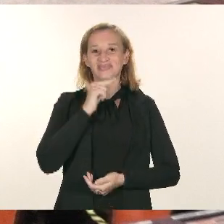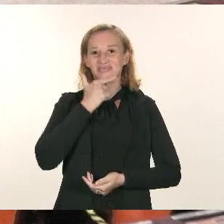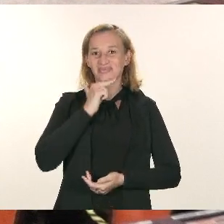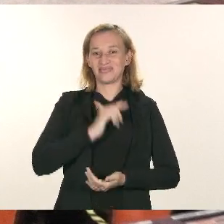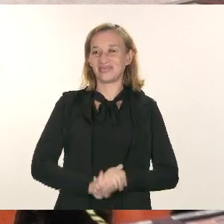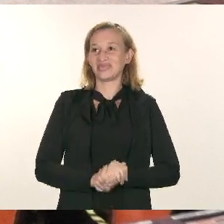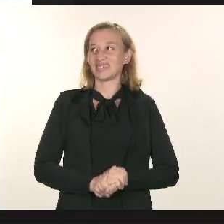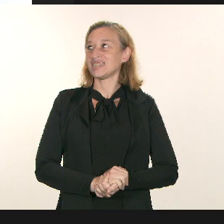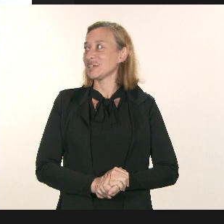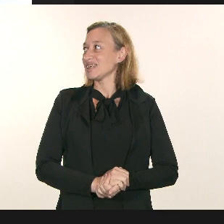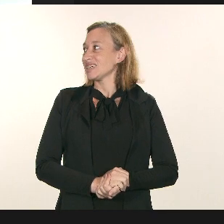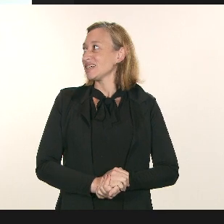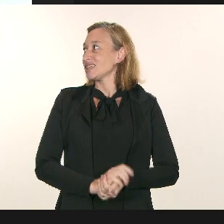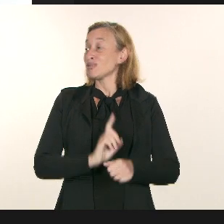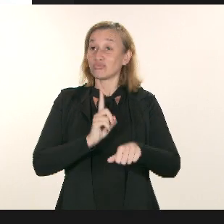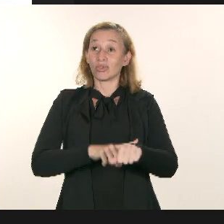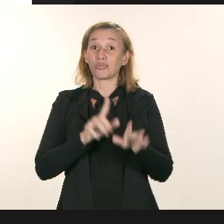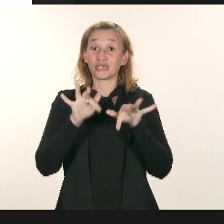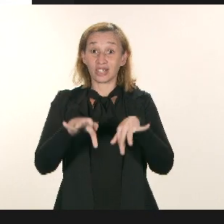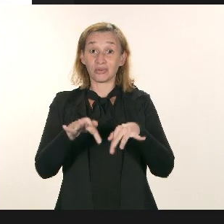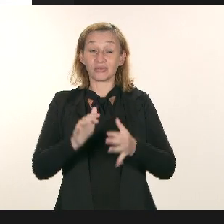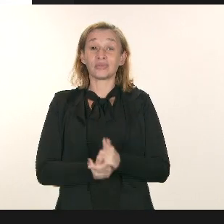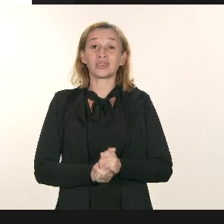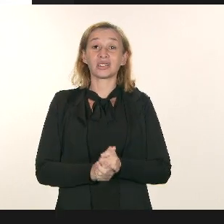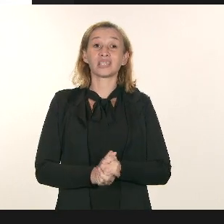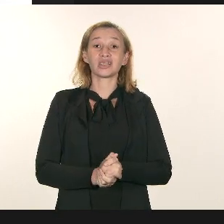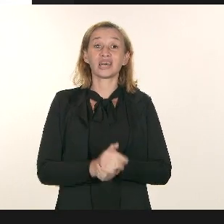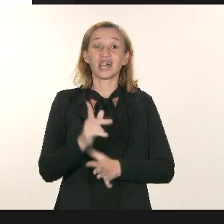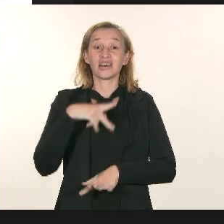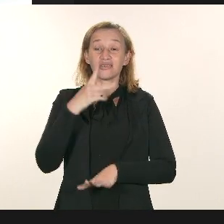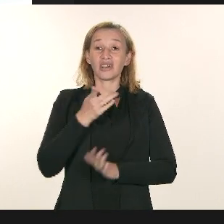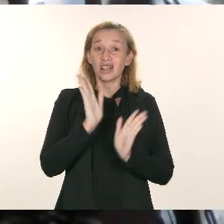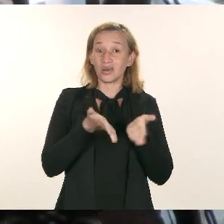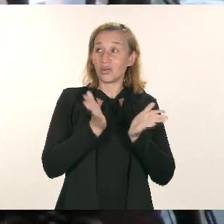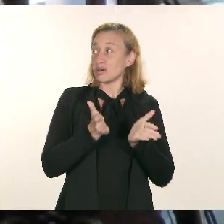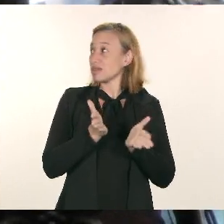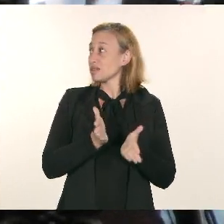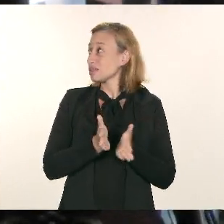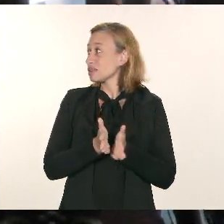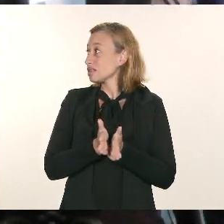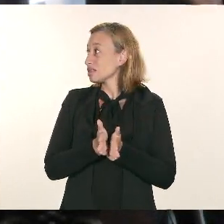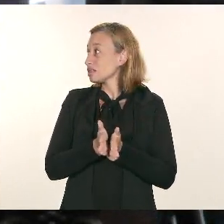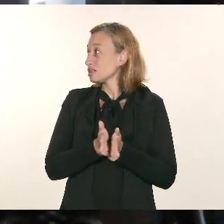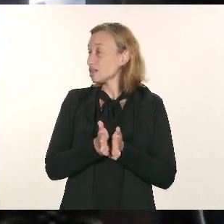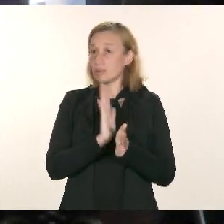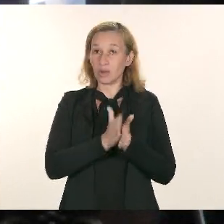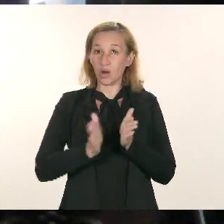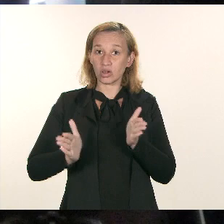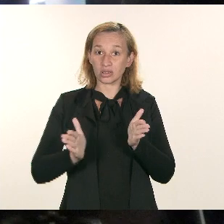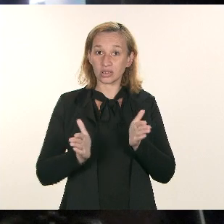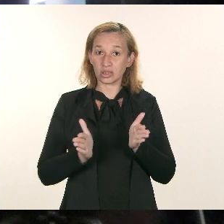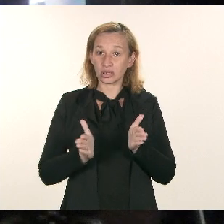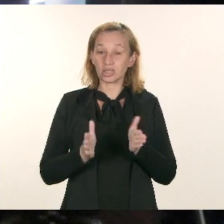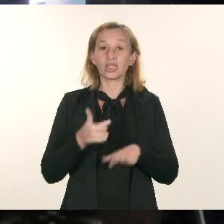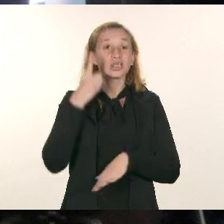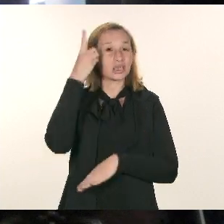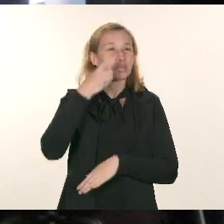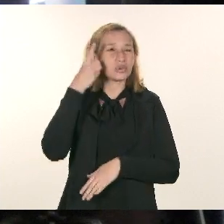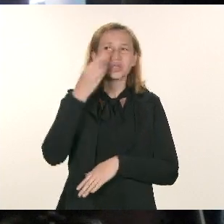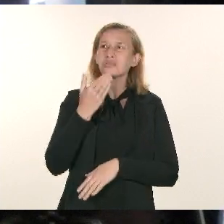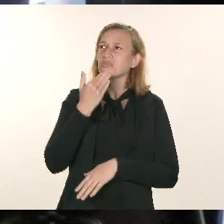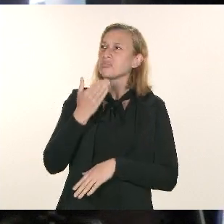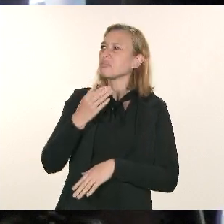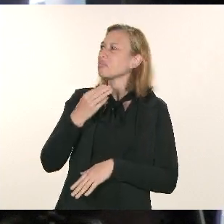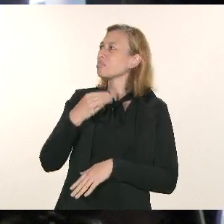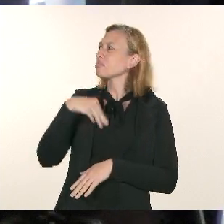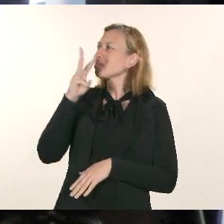Bom, passamos então ao expediente final. Tem a palavra Presidente agora o Valdec. primeiro... Pela ordem. Deputado, quem pede pela ordem?